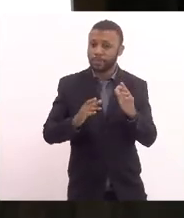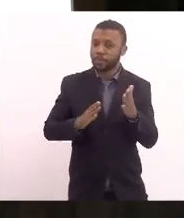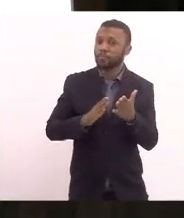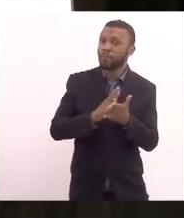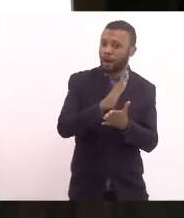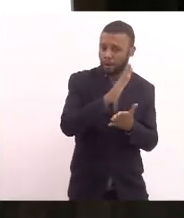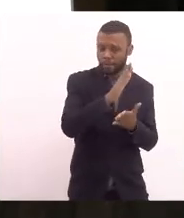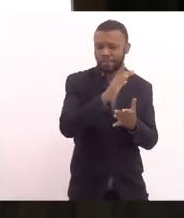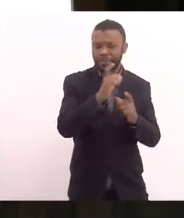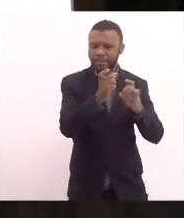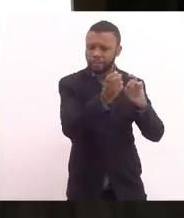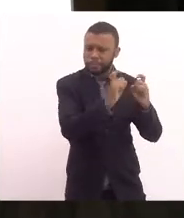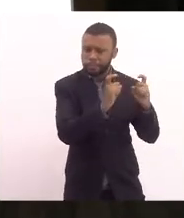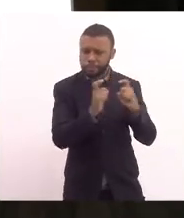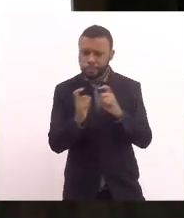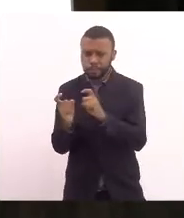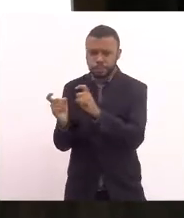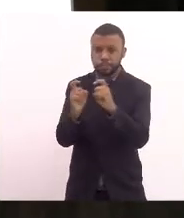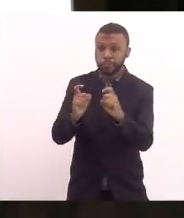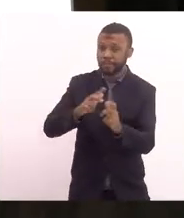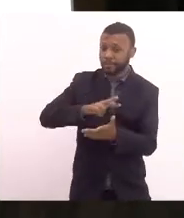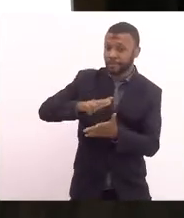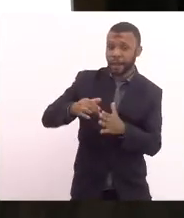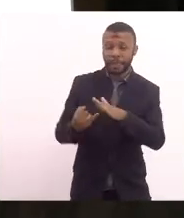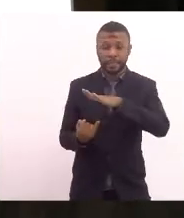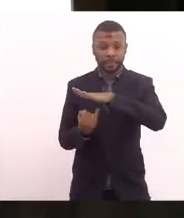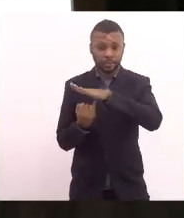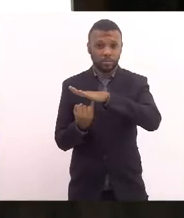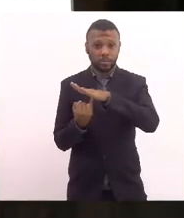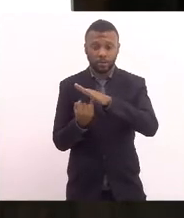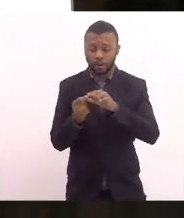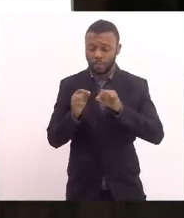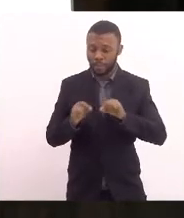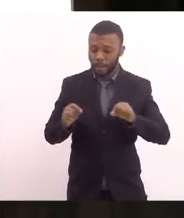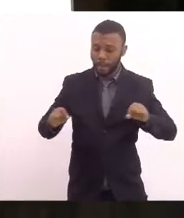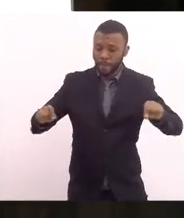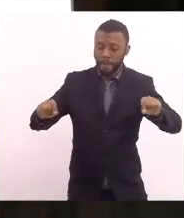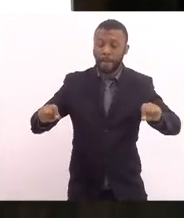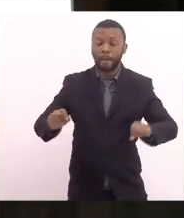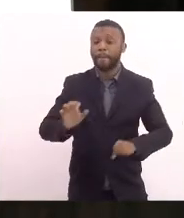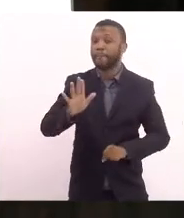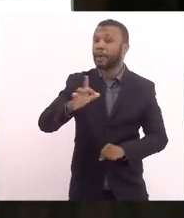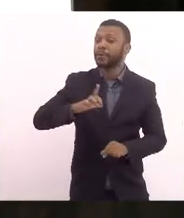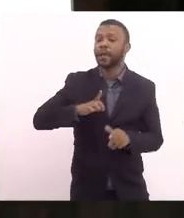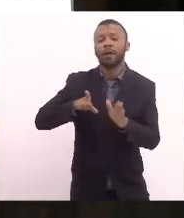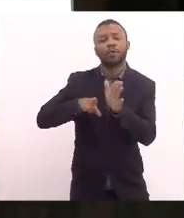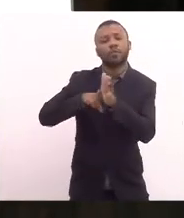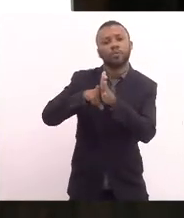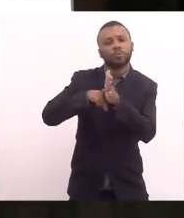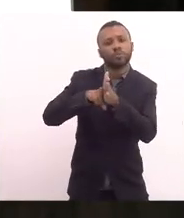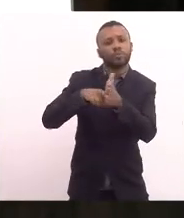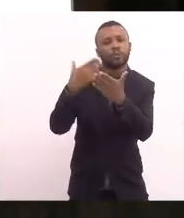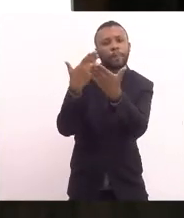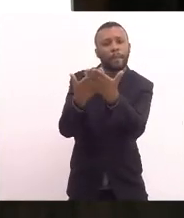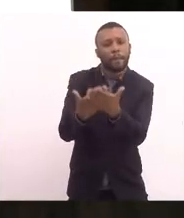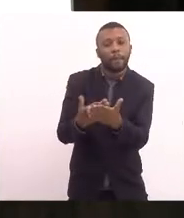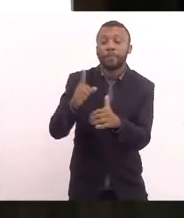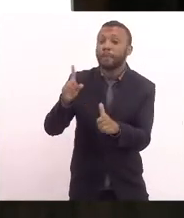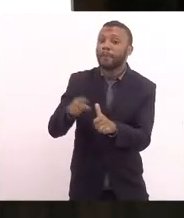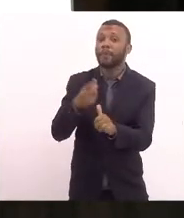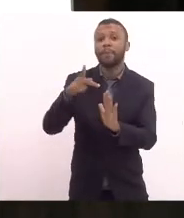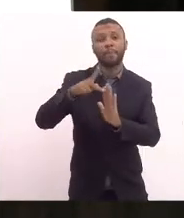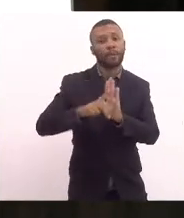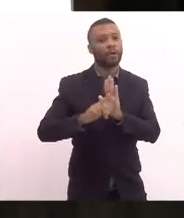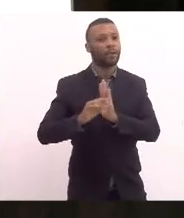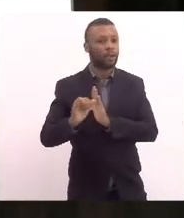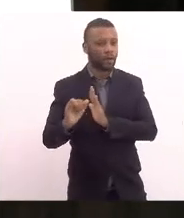articulação muito grande de todas as entidades. Mas eu tenho um levantamento, Sônia, do primeiro projeto de lei